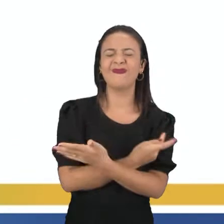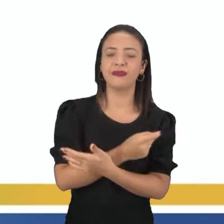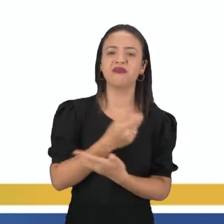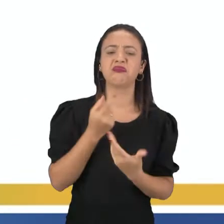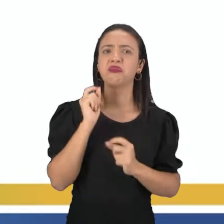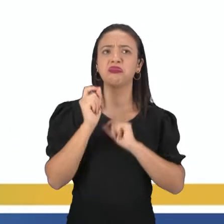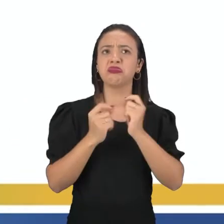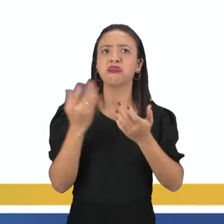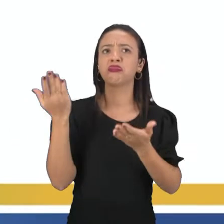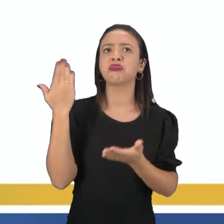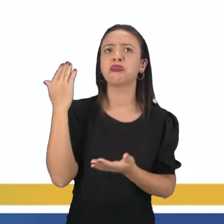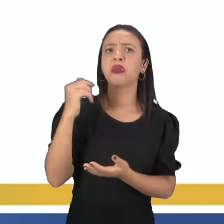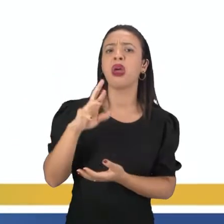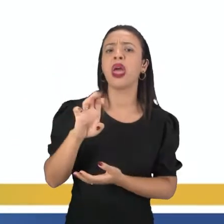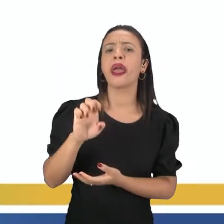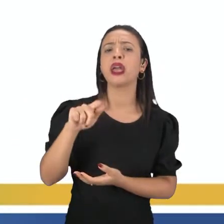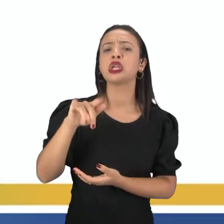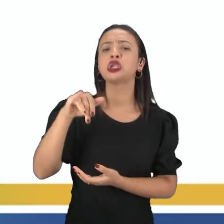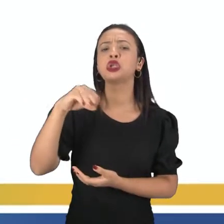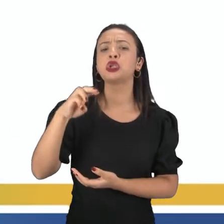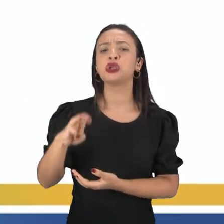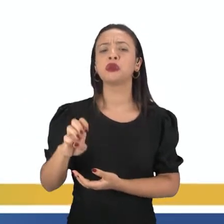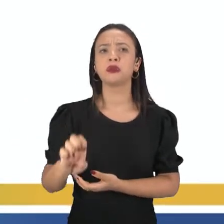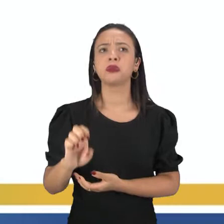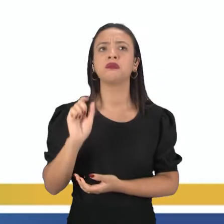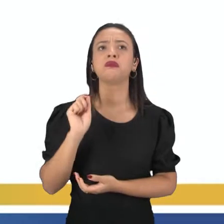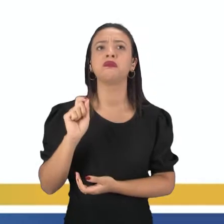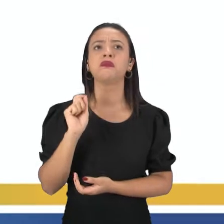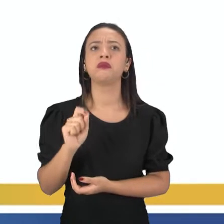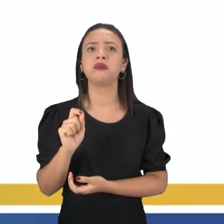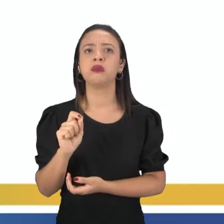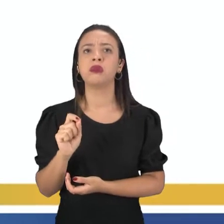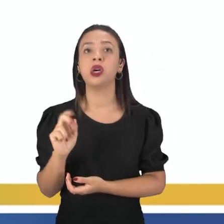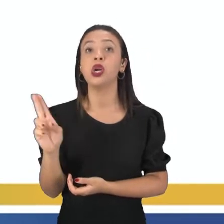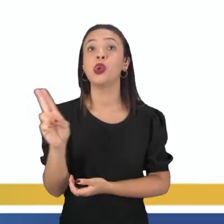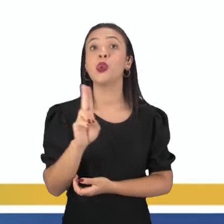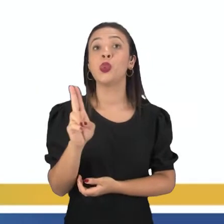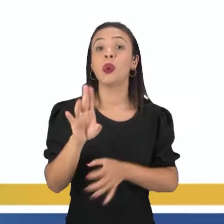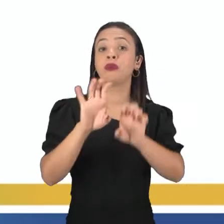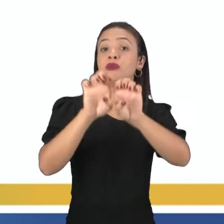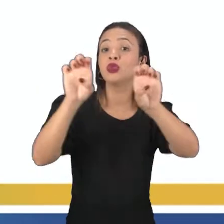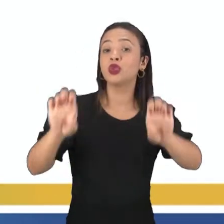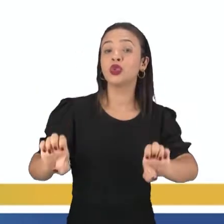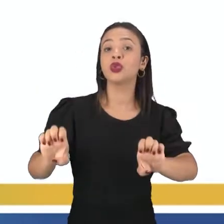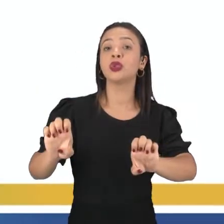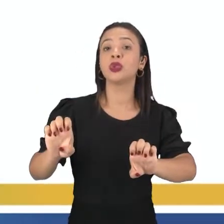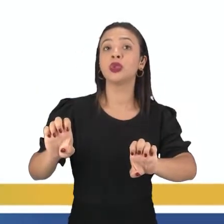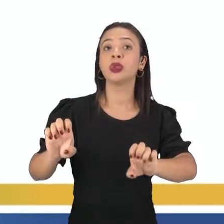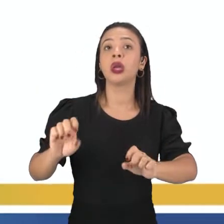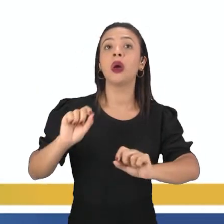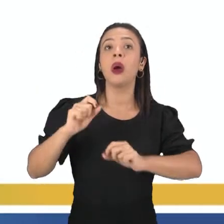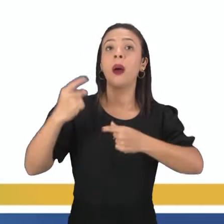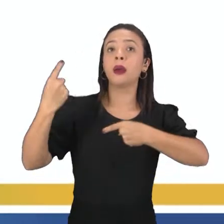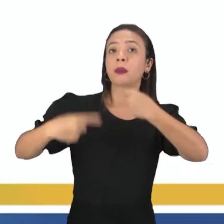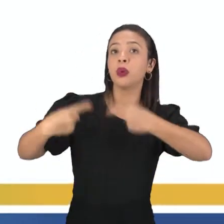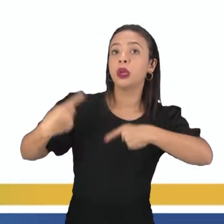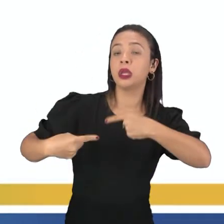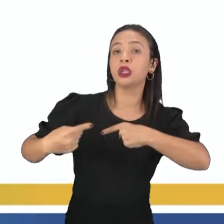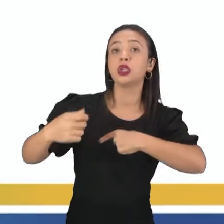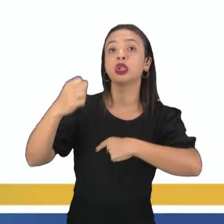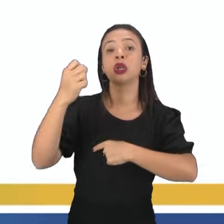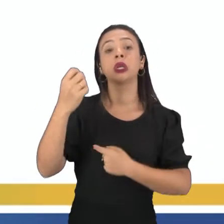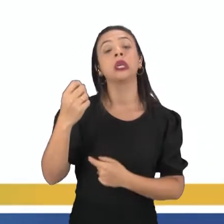é esse Antigo Regime? Antigo Regime é a denominação do sistema político e social da